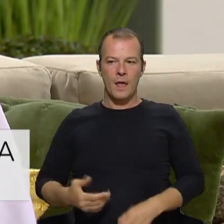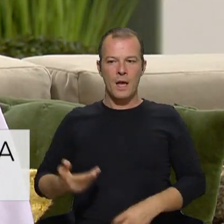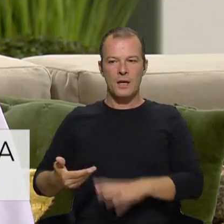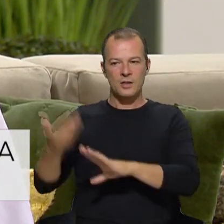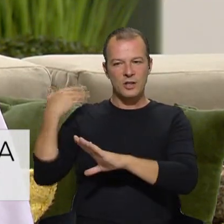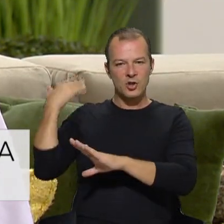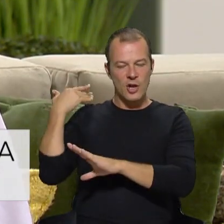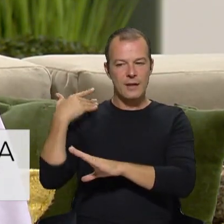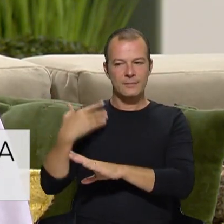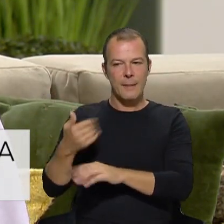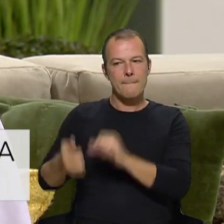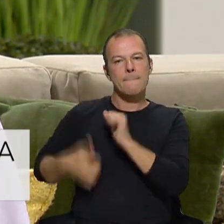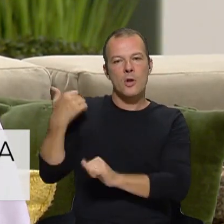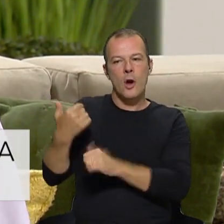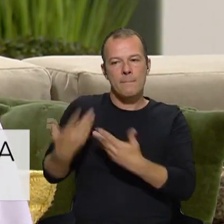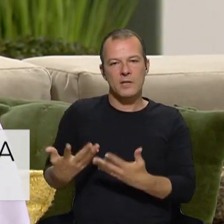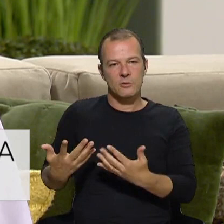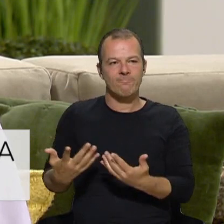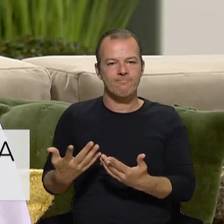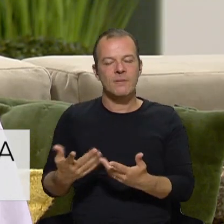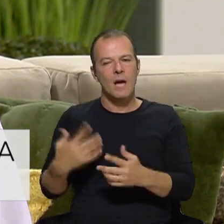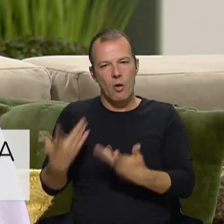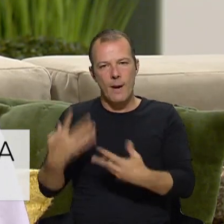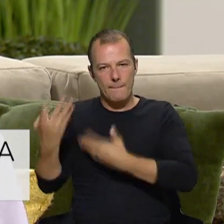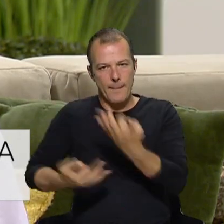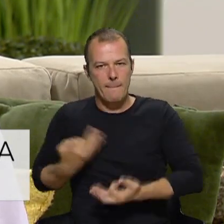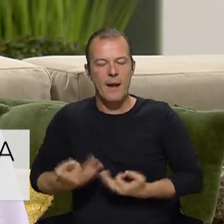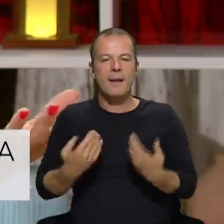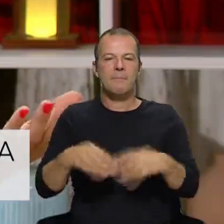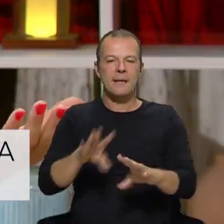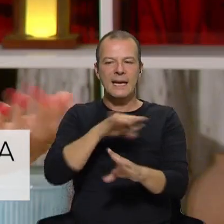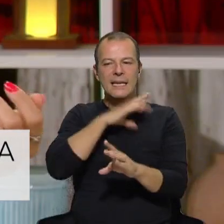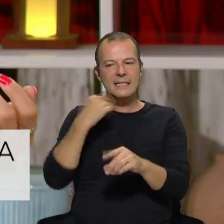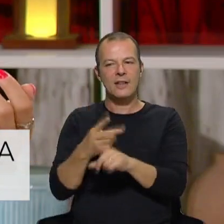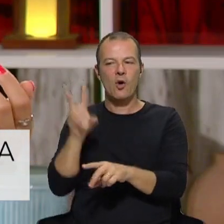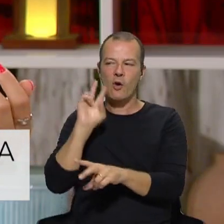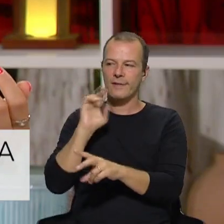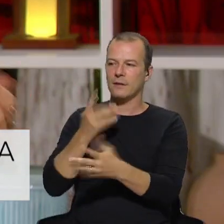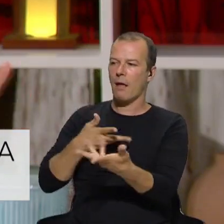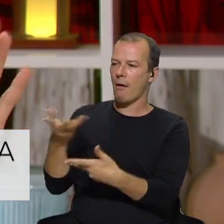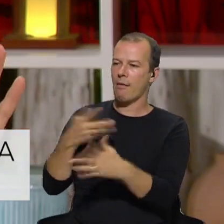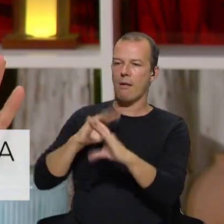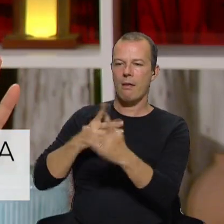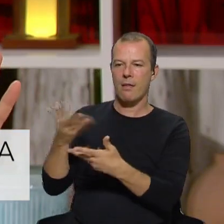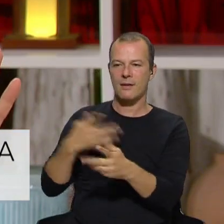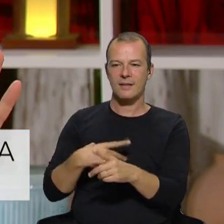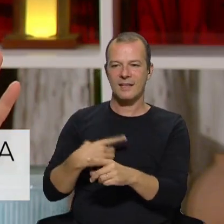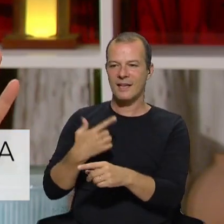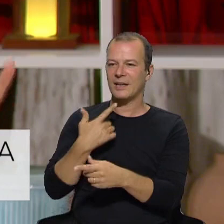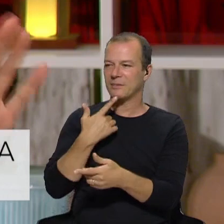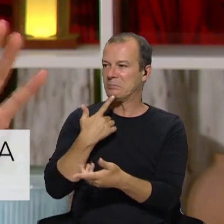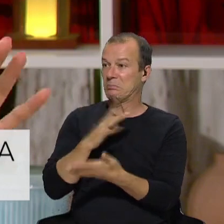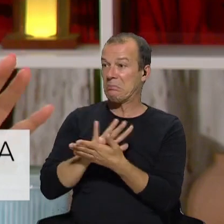está a ser tratado outra vez, mas já lá vamos, não é? Exatamente. Mas sabes que ouvir-te a conversar comigo, eu não daria conta de